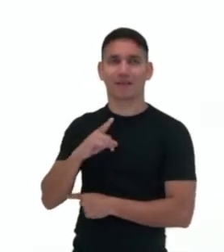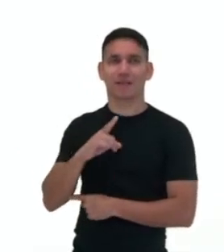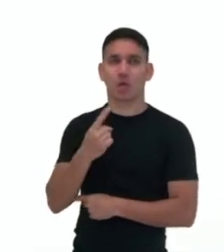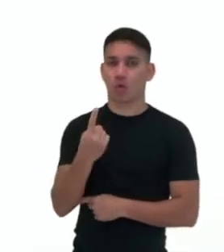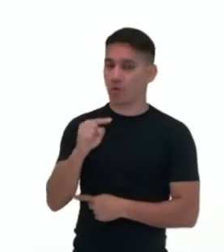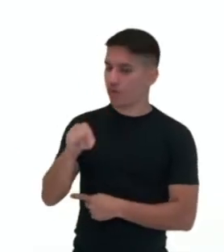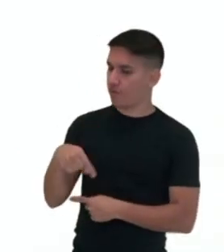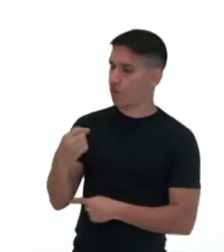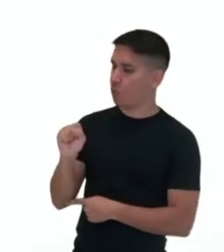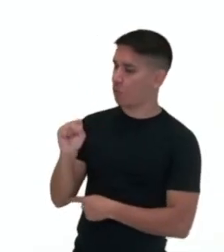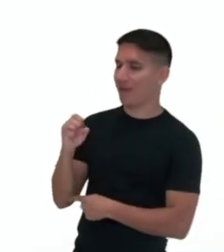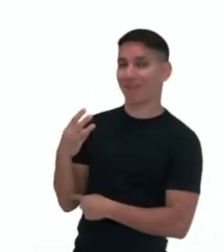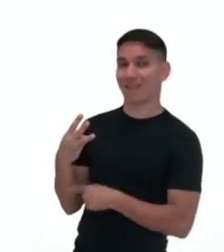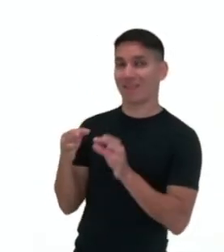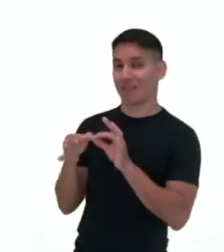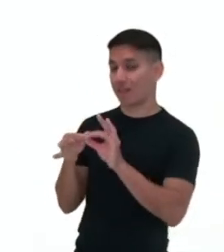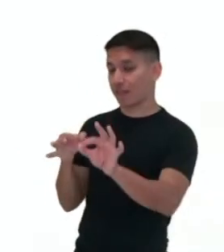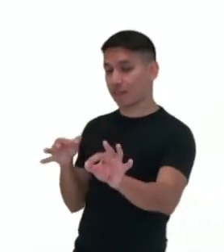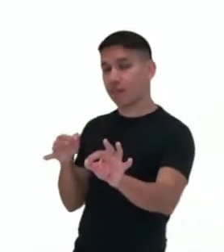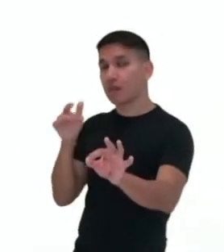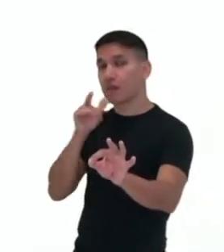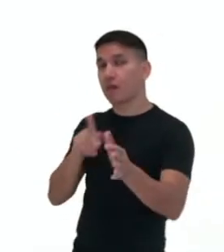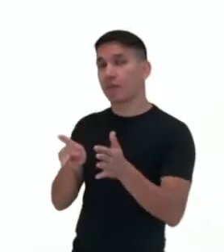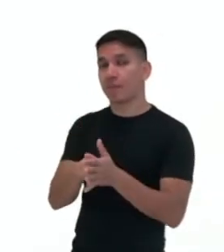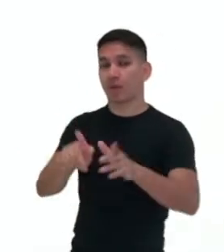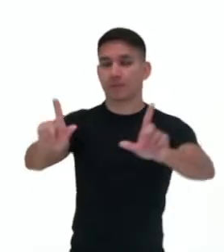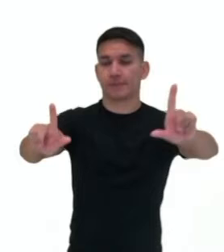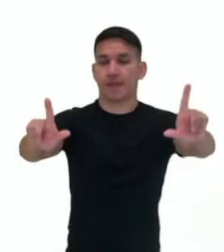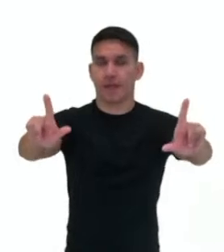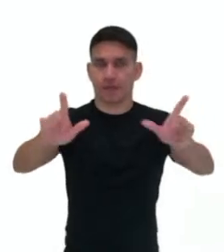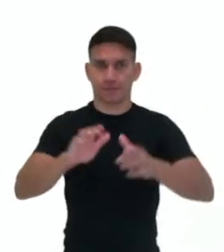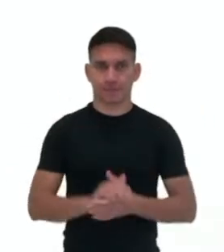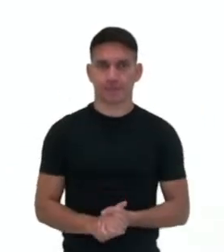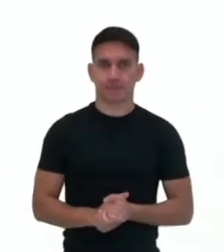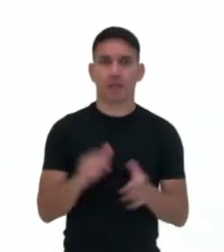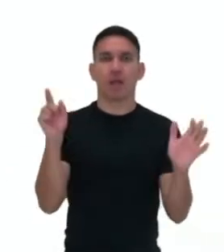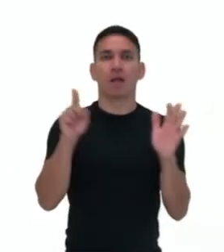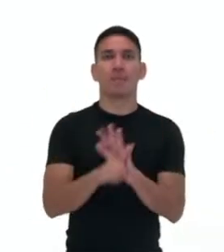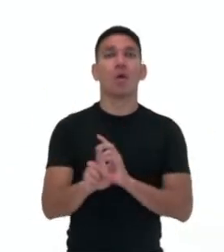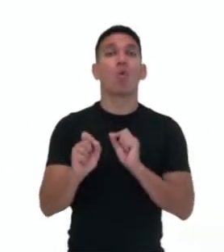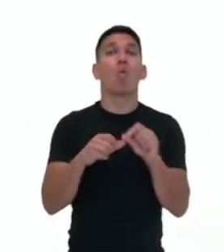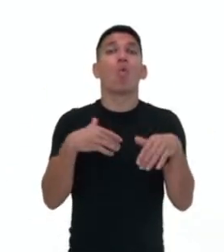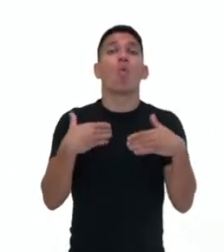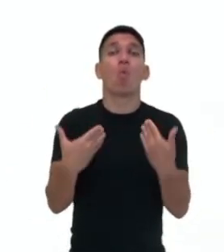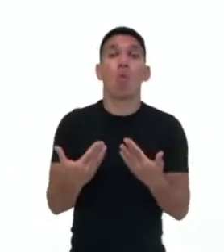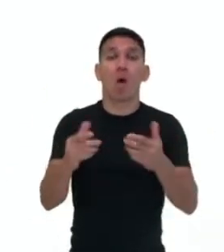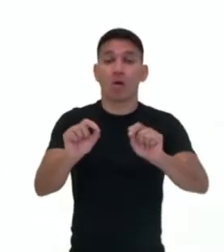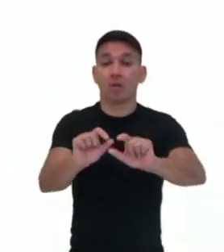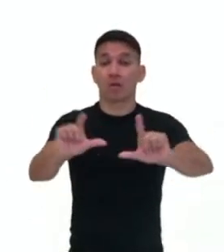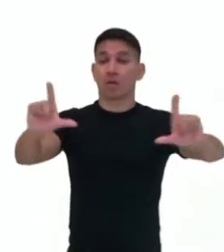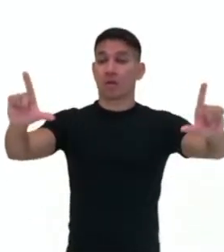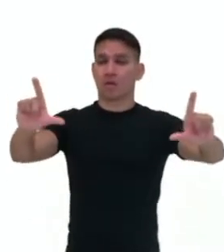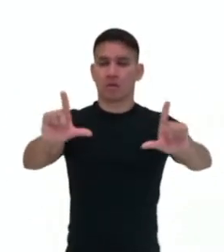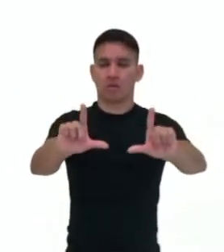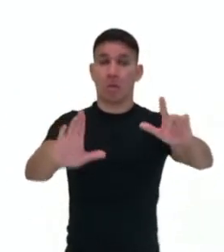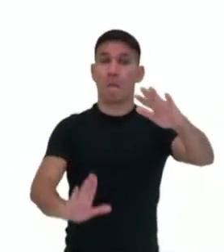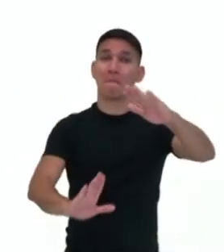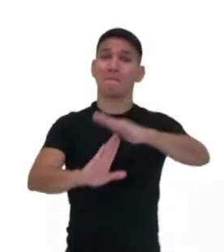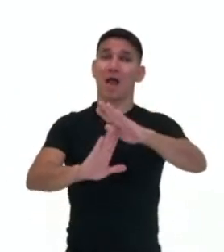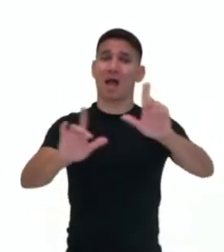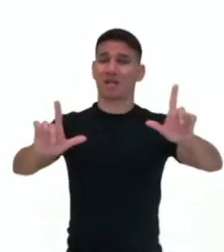tem 1,83 metros ali, né, do televisor. Qual deve ser o tamanho máximo, né, de